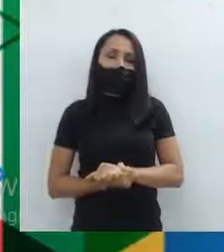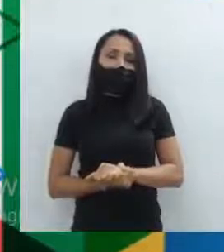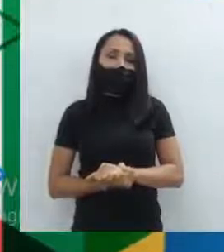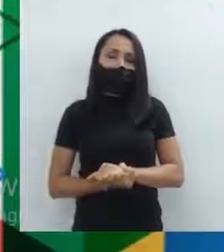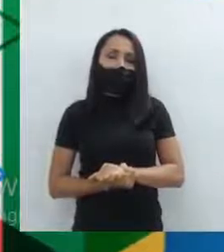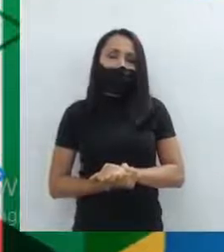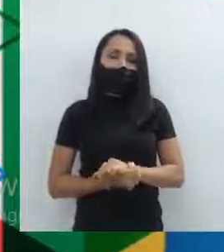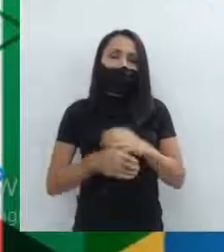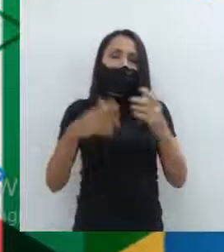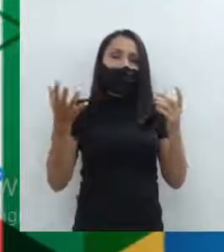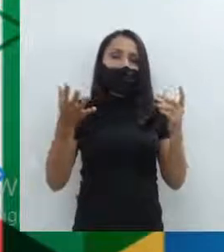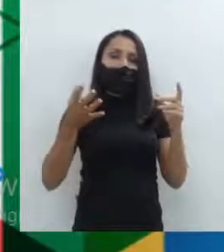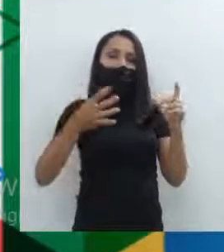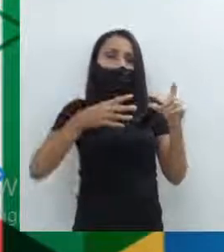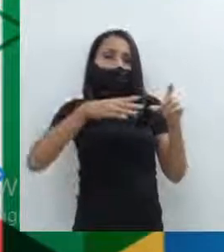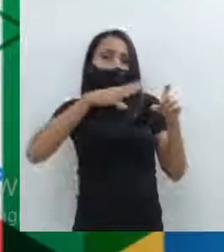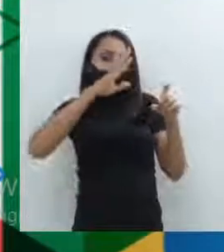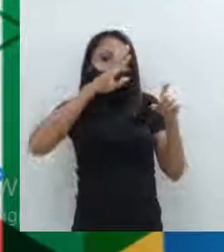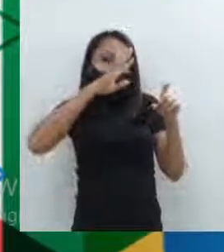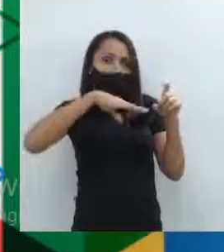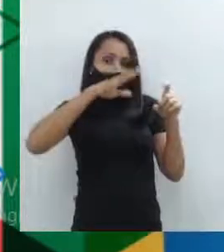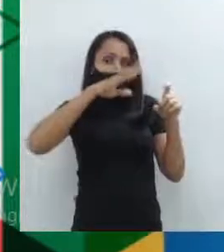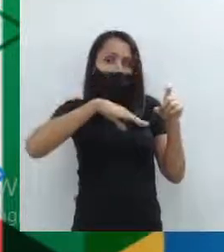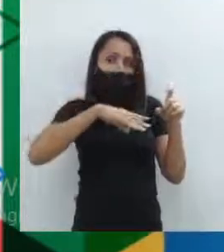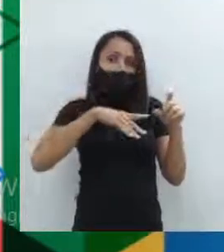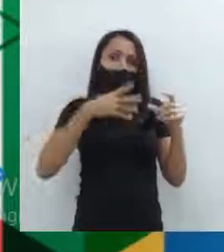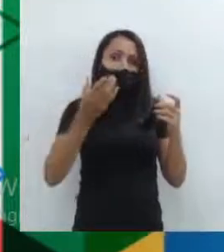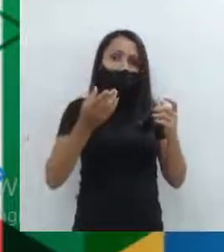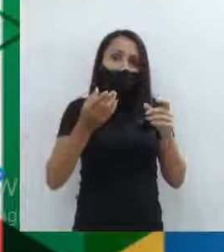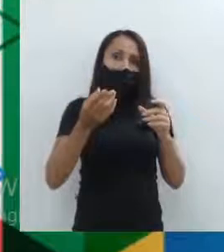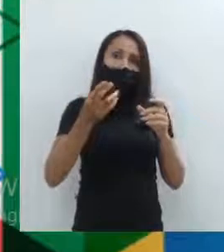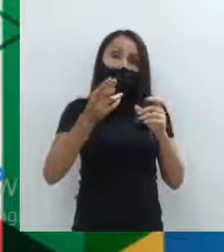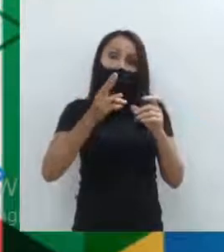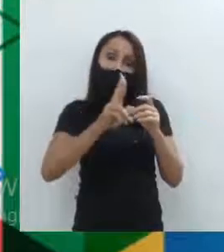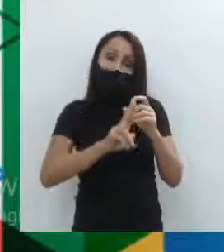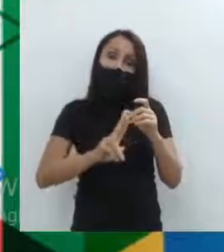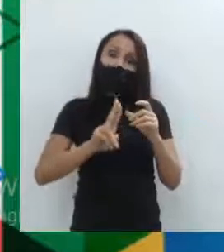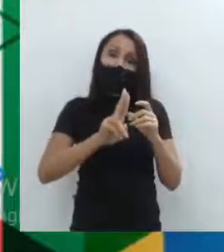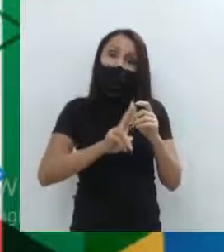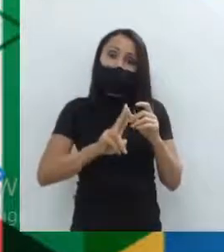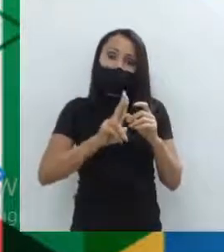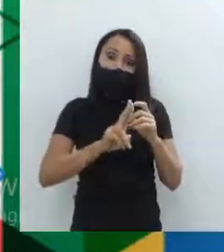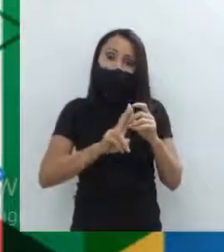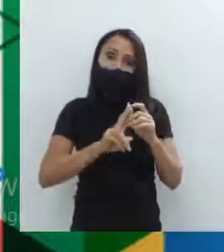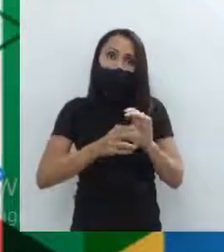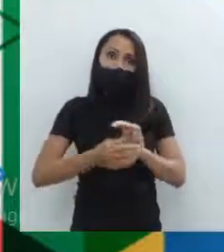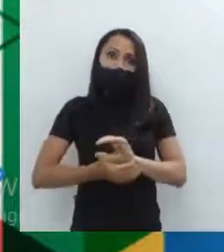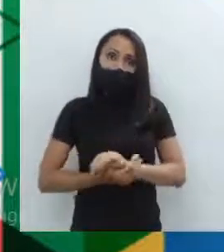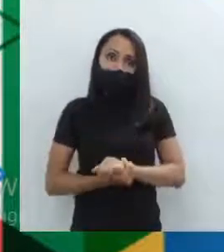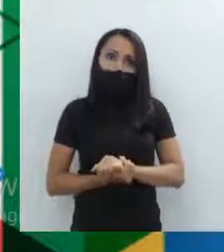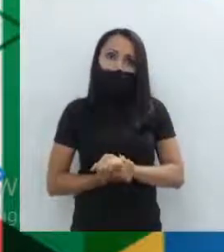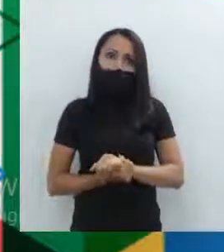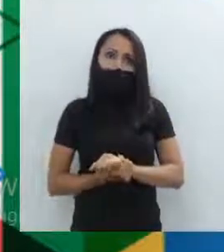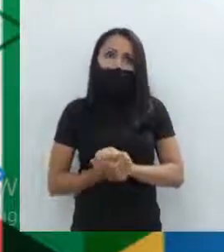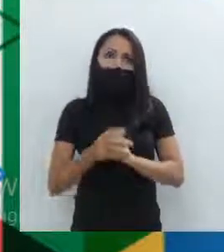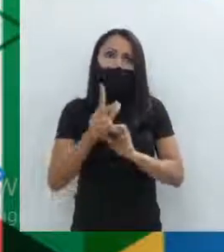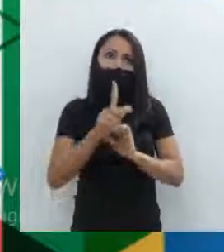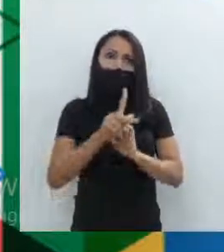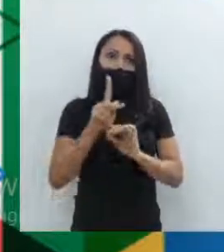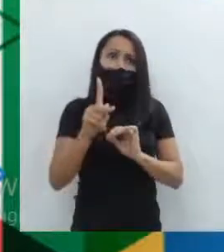os mitos, eles são úteis e imprescindíveis.